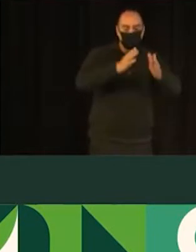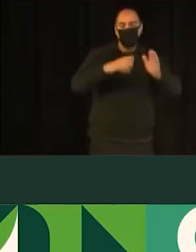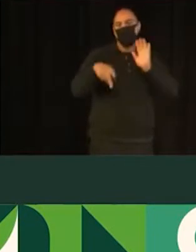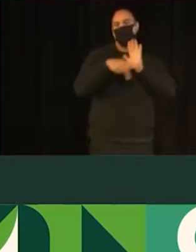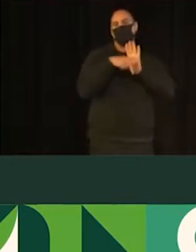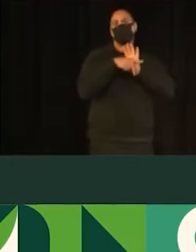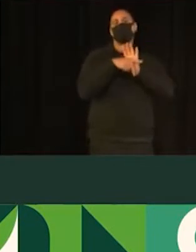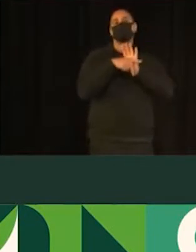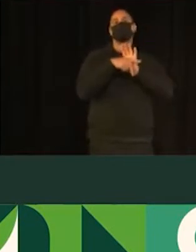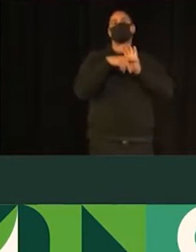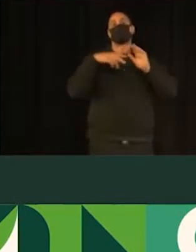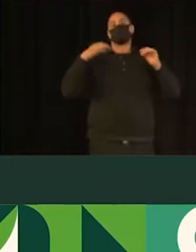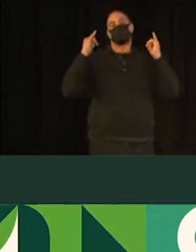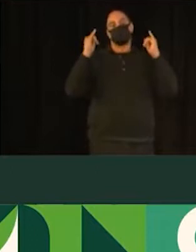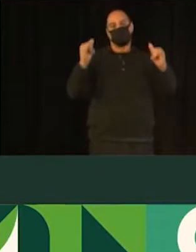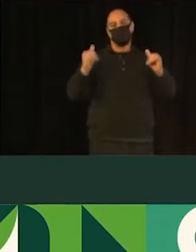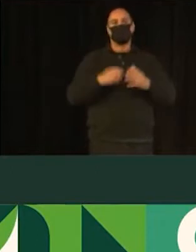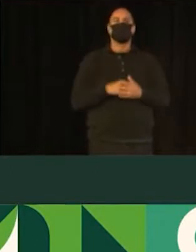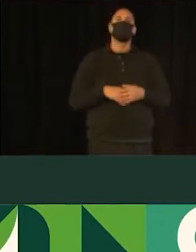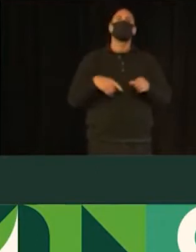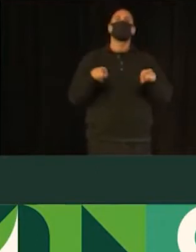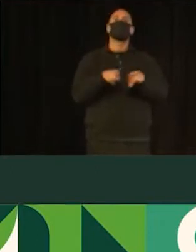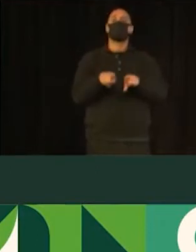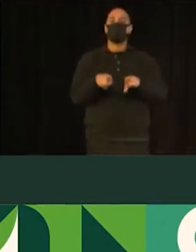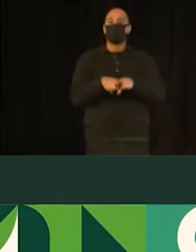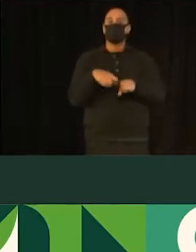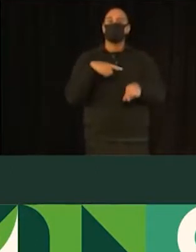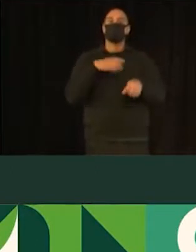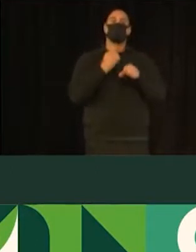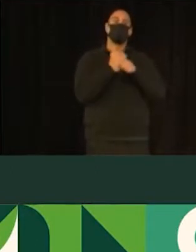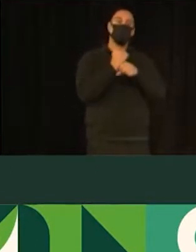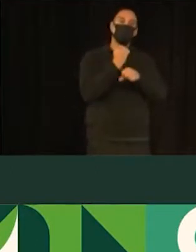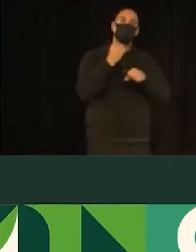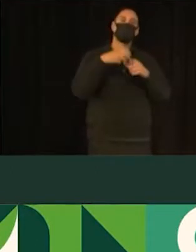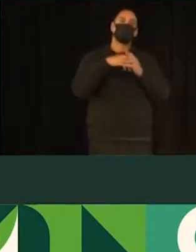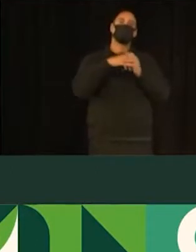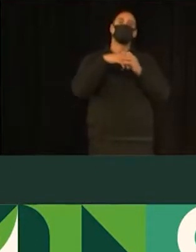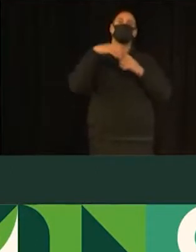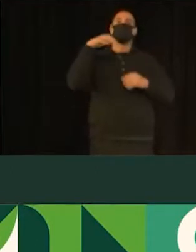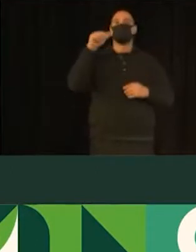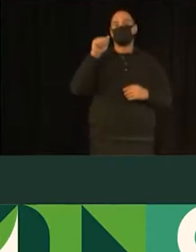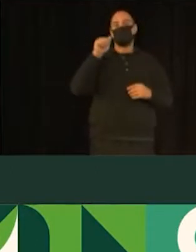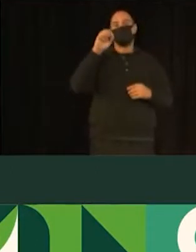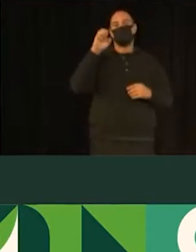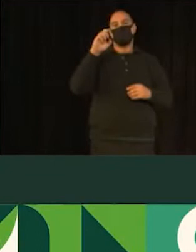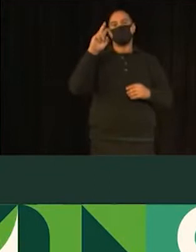Paralelo a isso, na época, estavam acontecendo as obras do aeromóvel no aeroporto Salgado Filho.